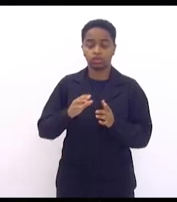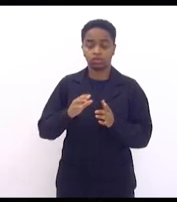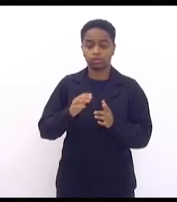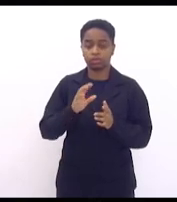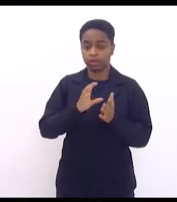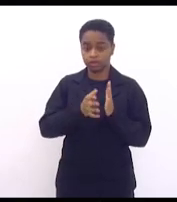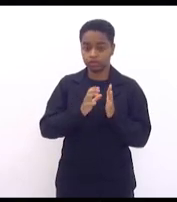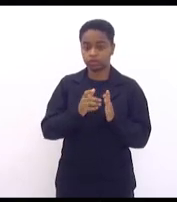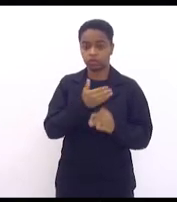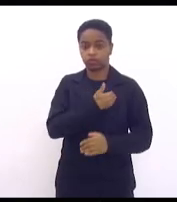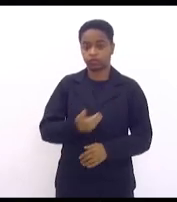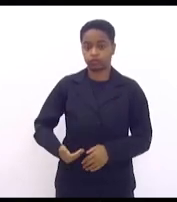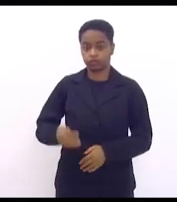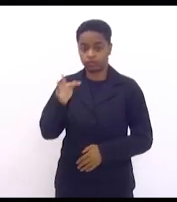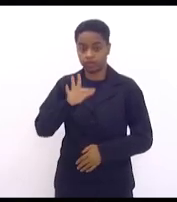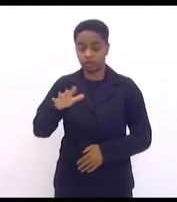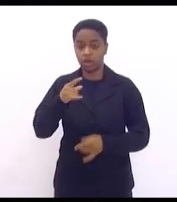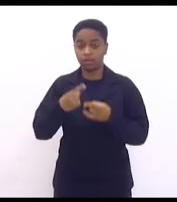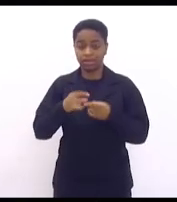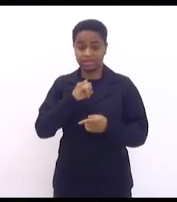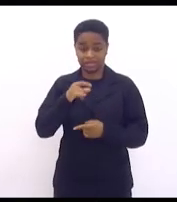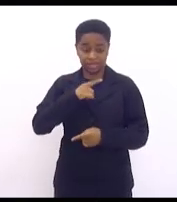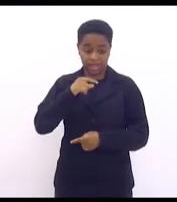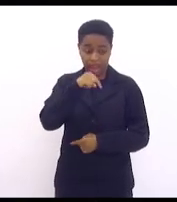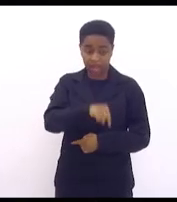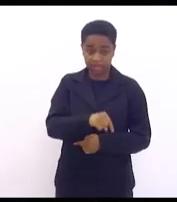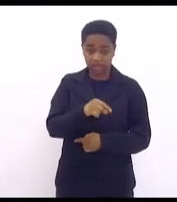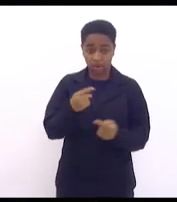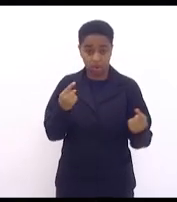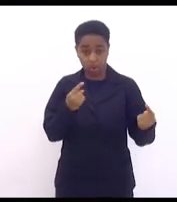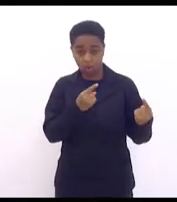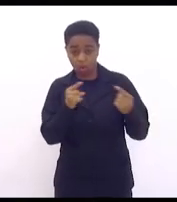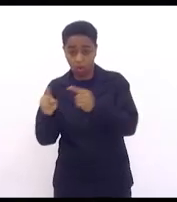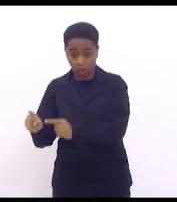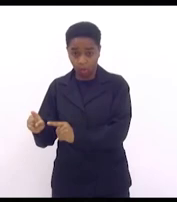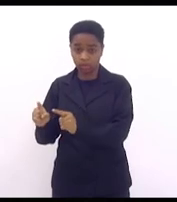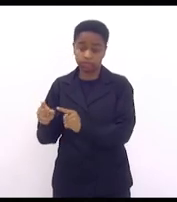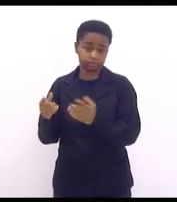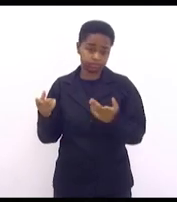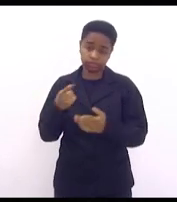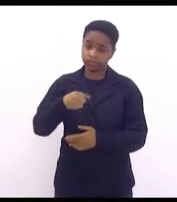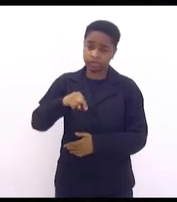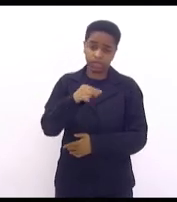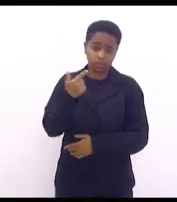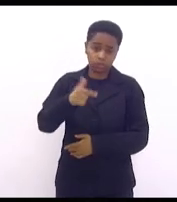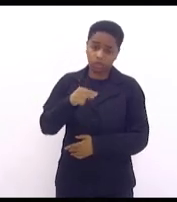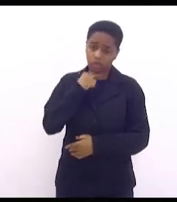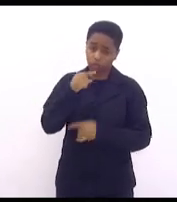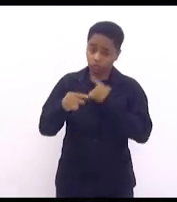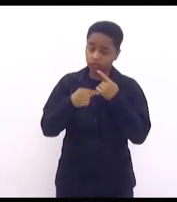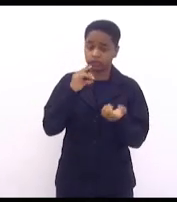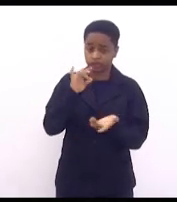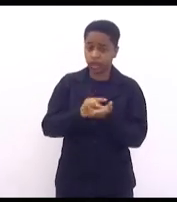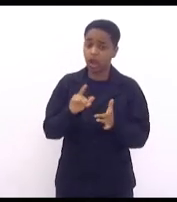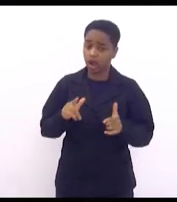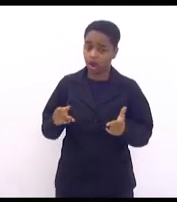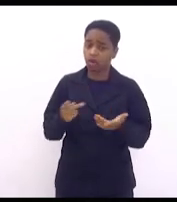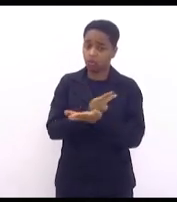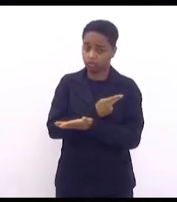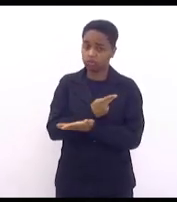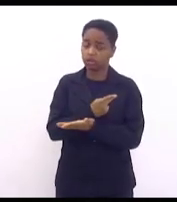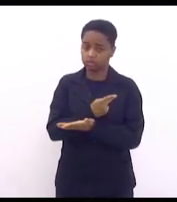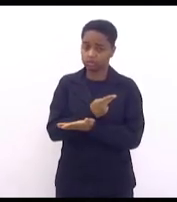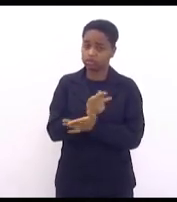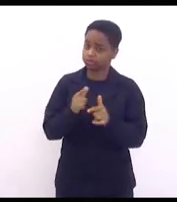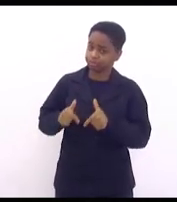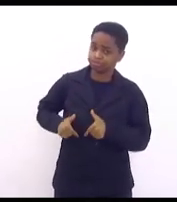aqui um governo de oposição, o governo federal, não tenham dúvida que teria sido a intervenção